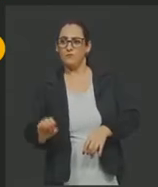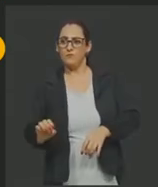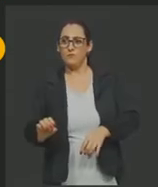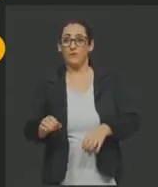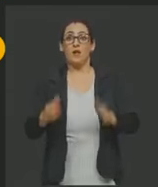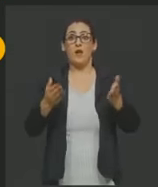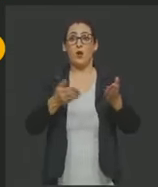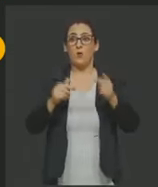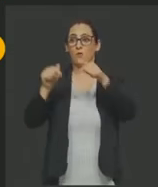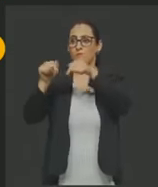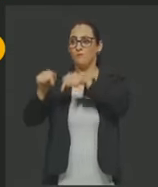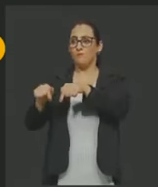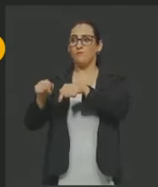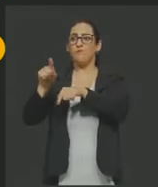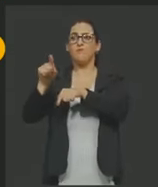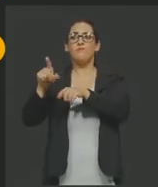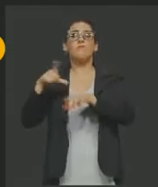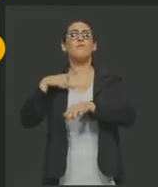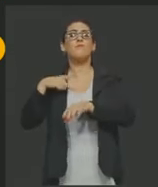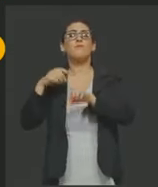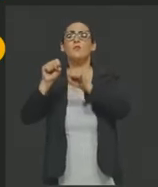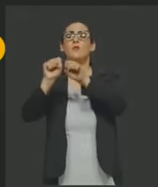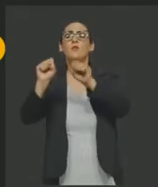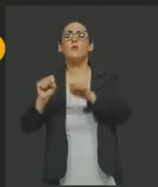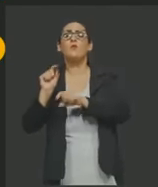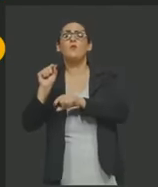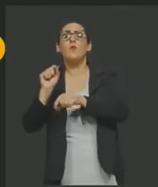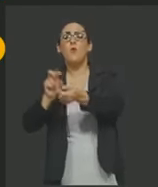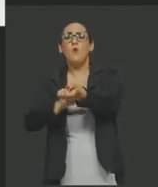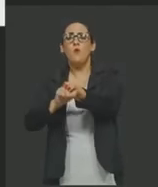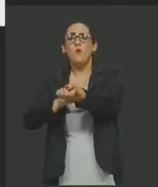sistema nervoso autônomo e somático.